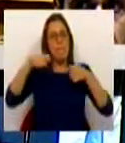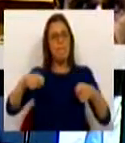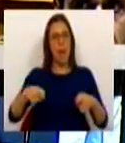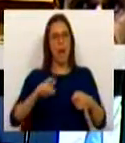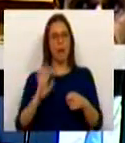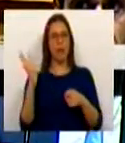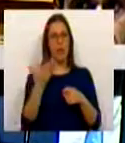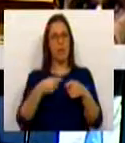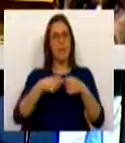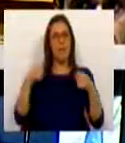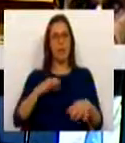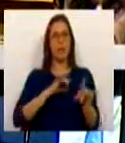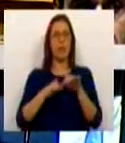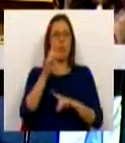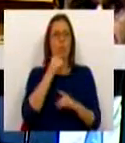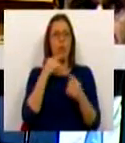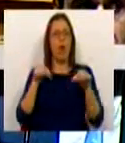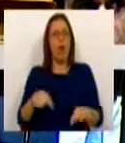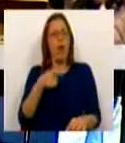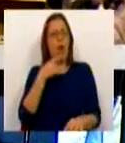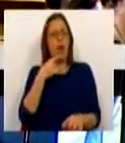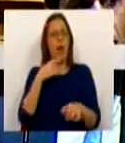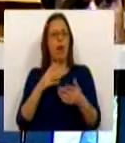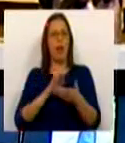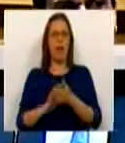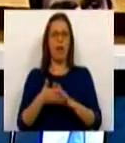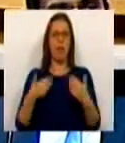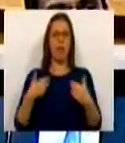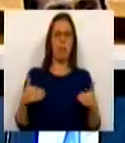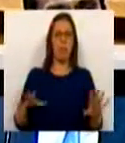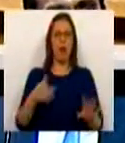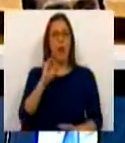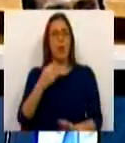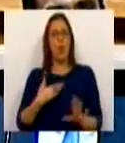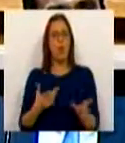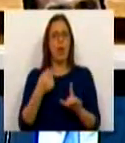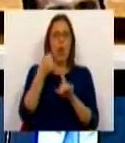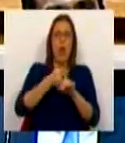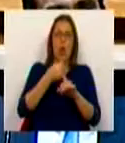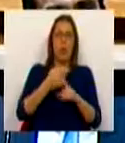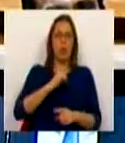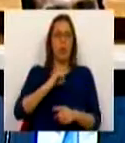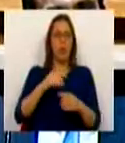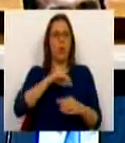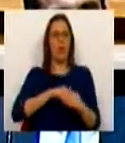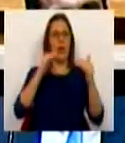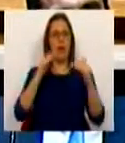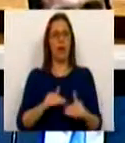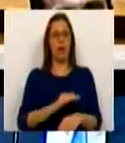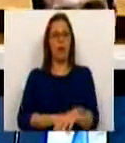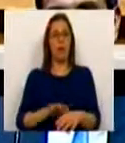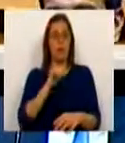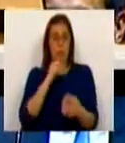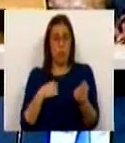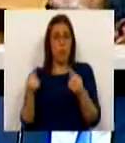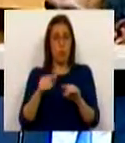alargada. Portanto, o Sr. Deputado não pode vir agora aqui rasgar as vestes de que o PSD luta contra os baixos salários. Podemos